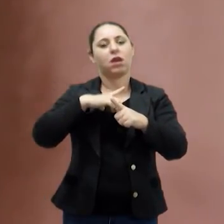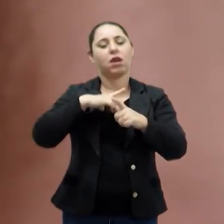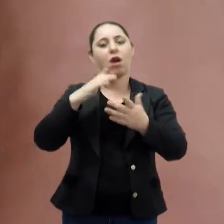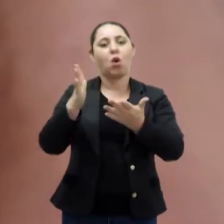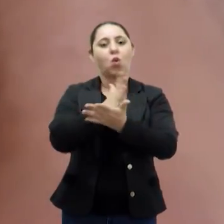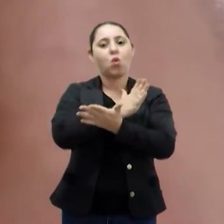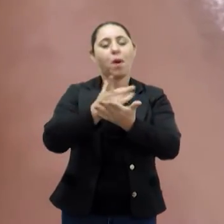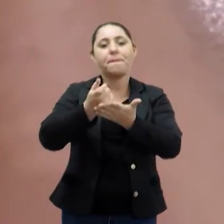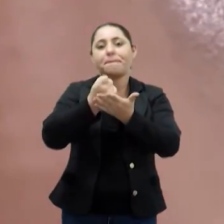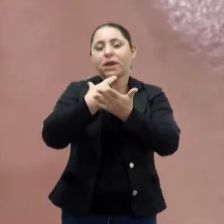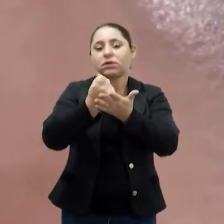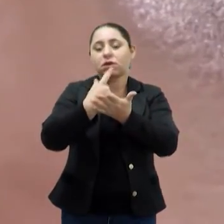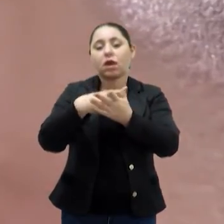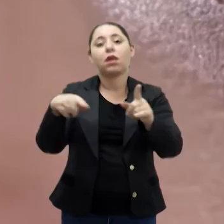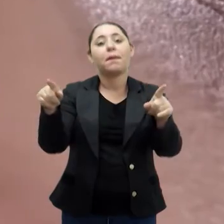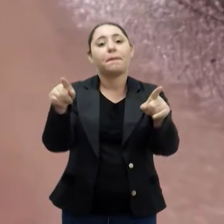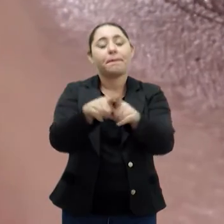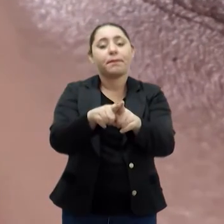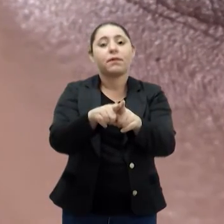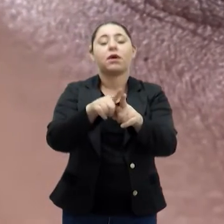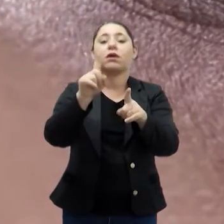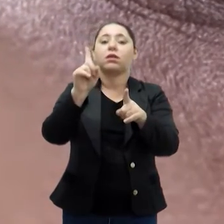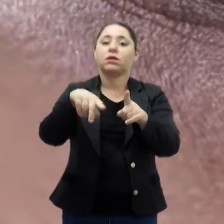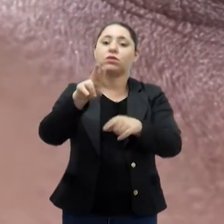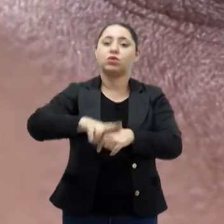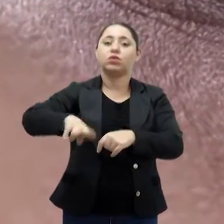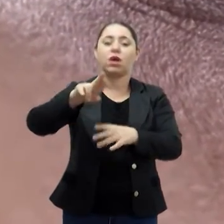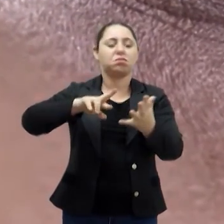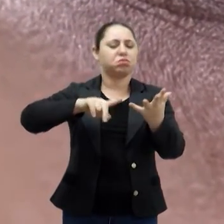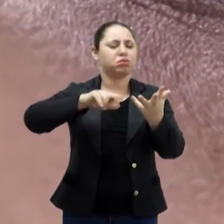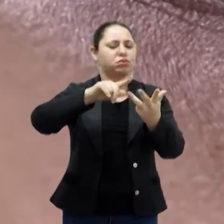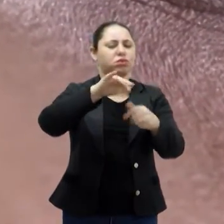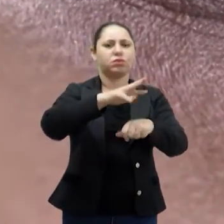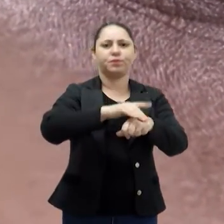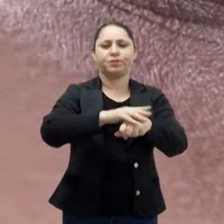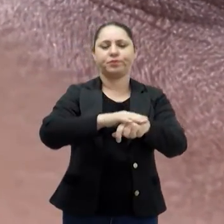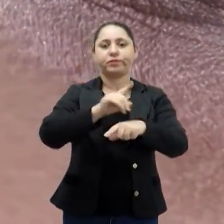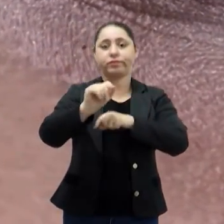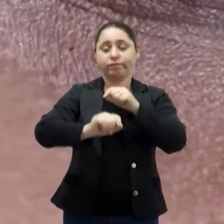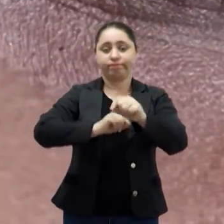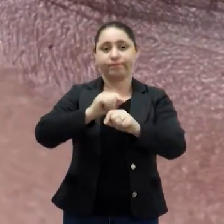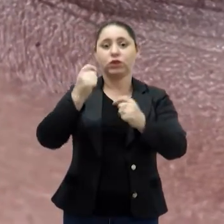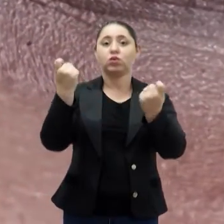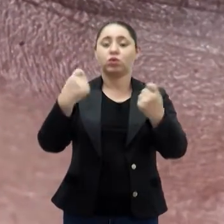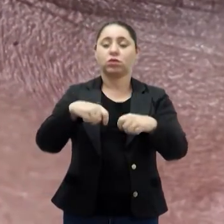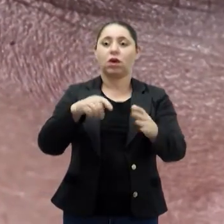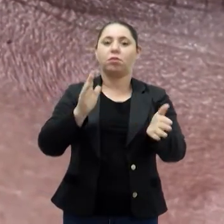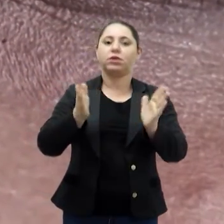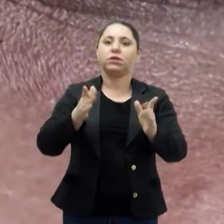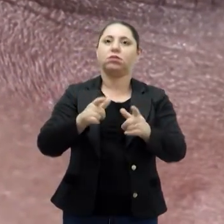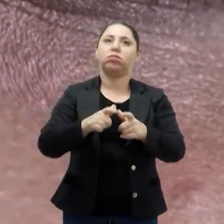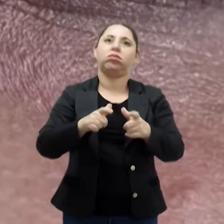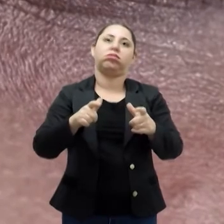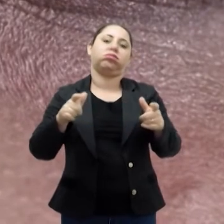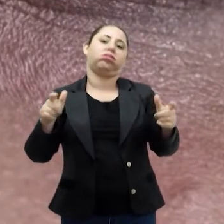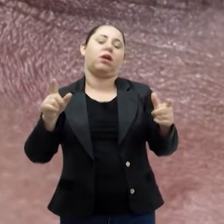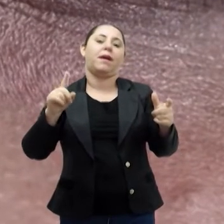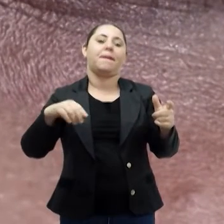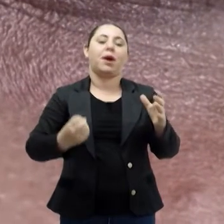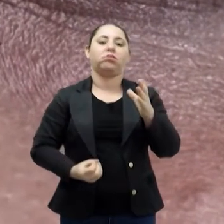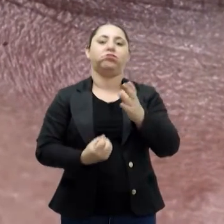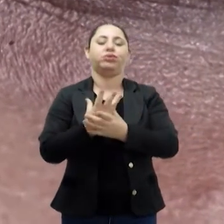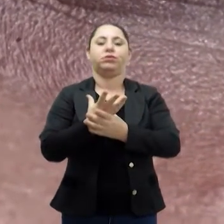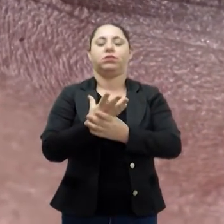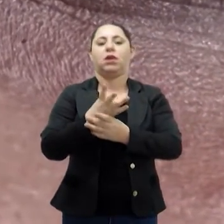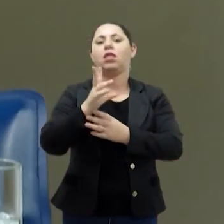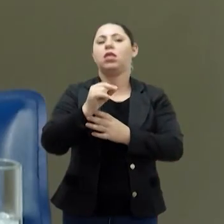existem medicações e entre elas o corticoide é muito comum de se utilizar para várias doenças em que o uso prolongado ele pode